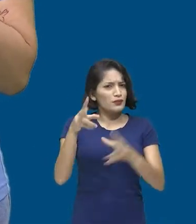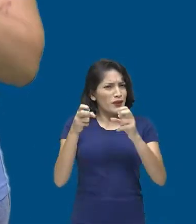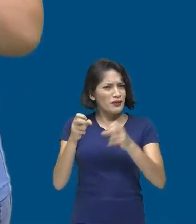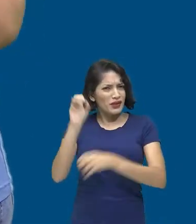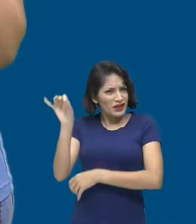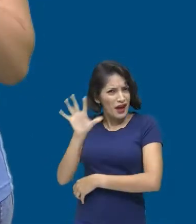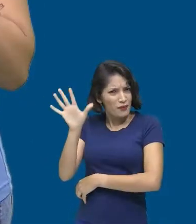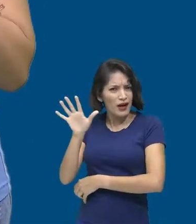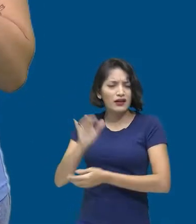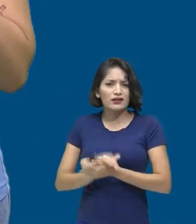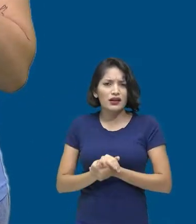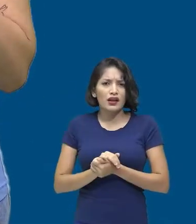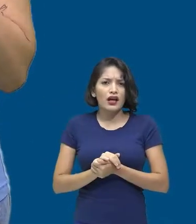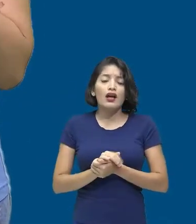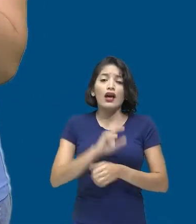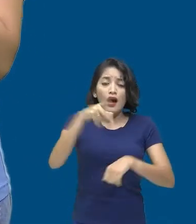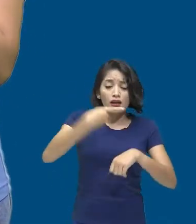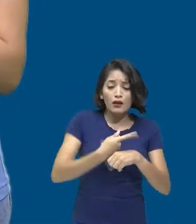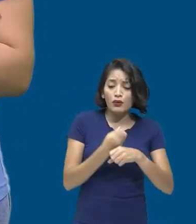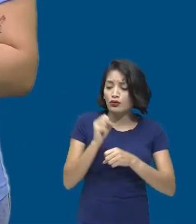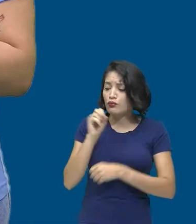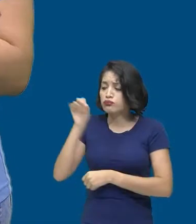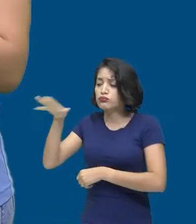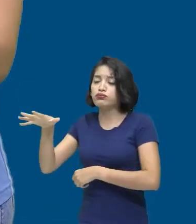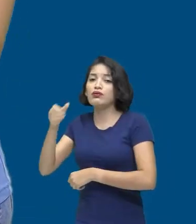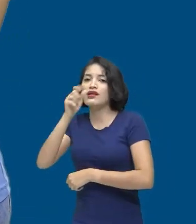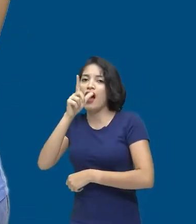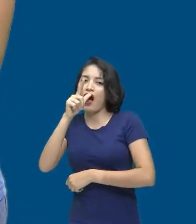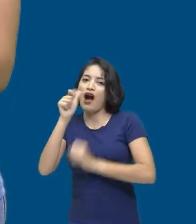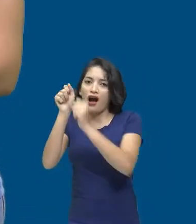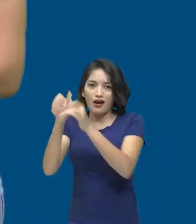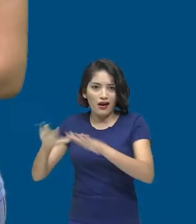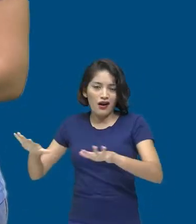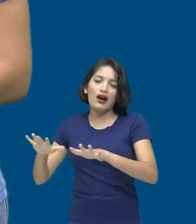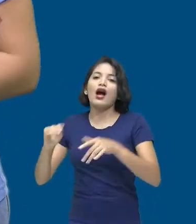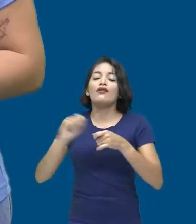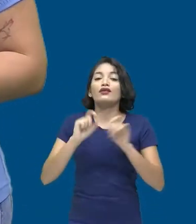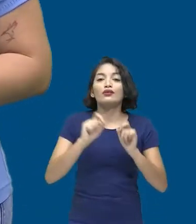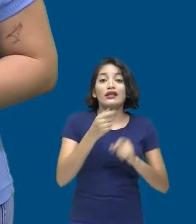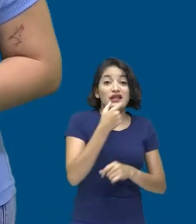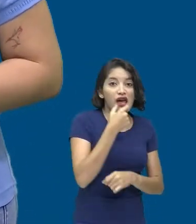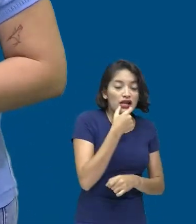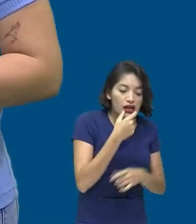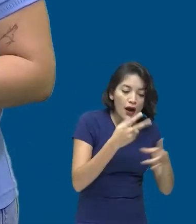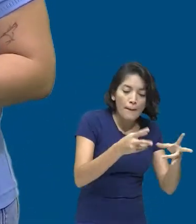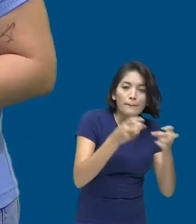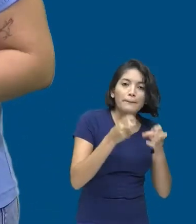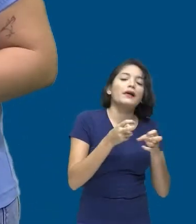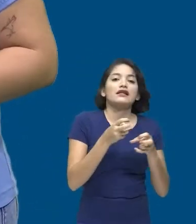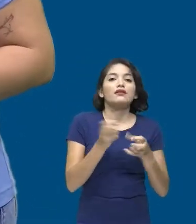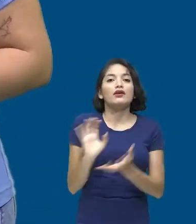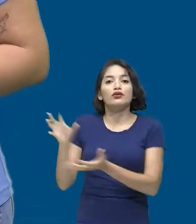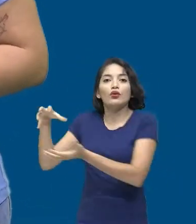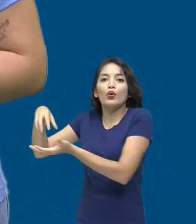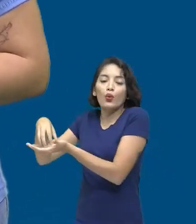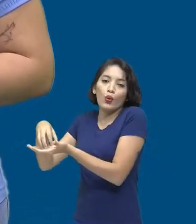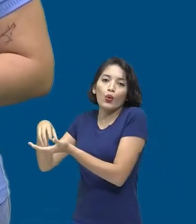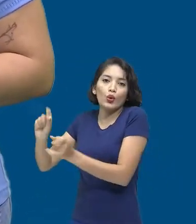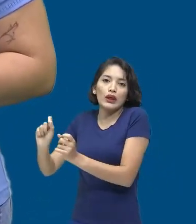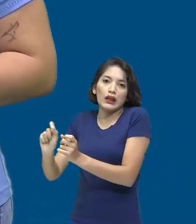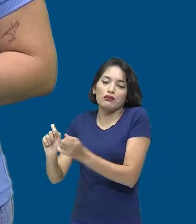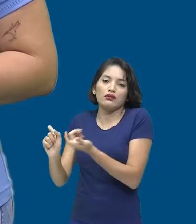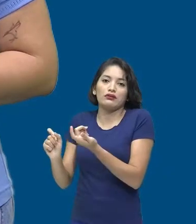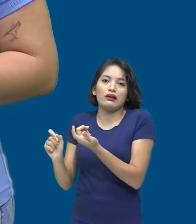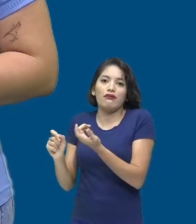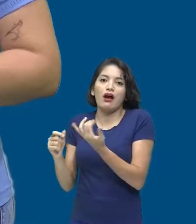charge, e jogaram ao mar, que era uma forma aí de fazer com que a Inglaterra percebesse que os colonos não estavam para